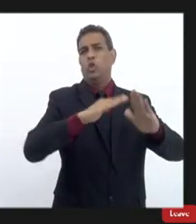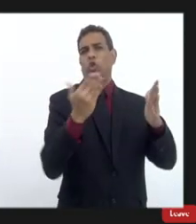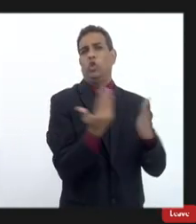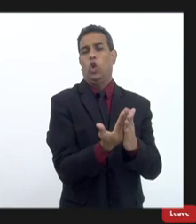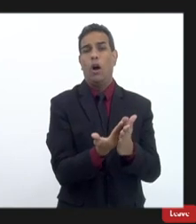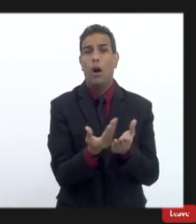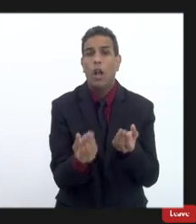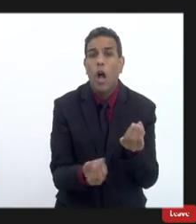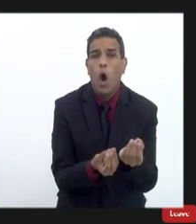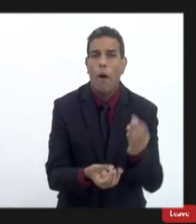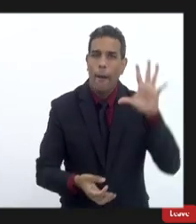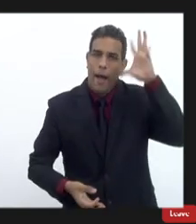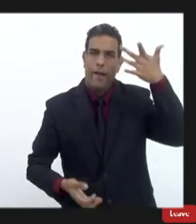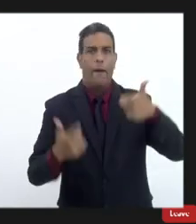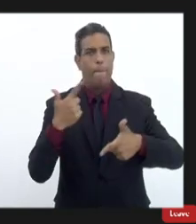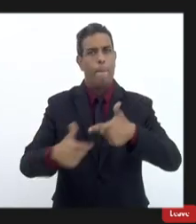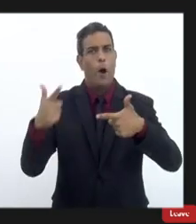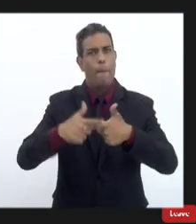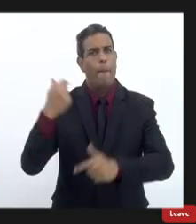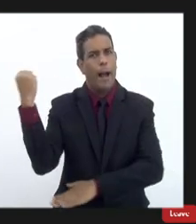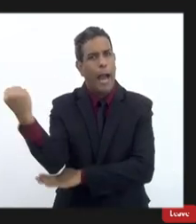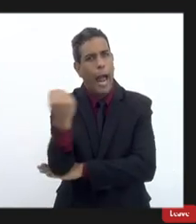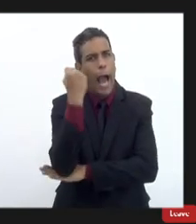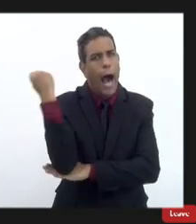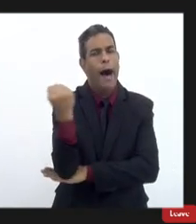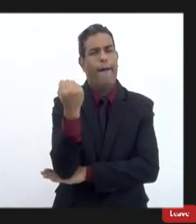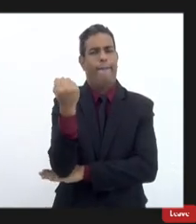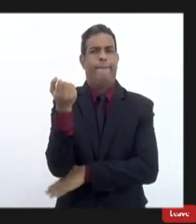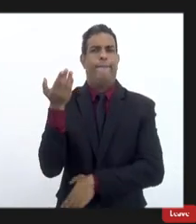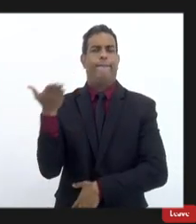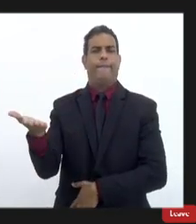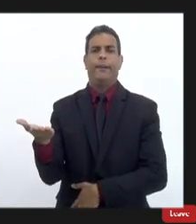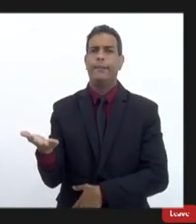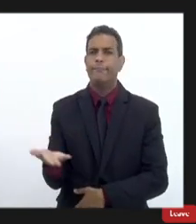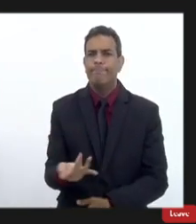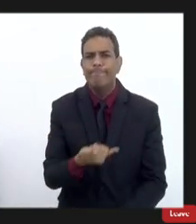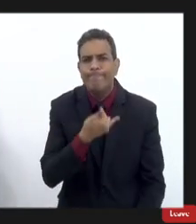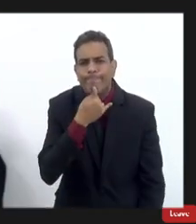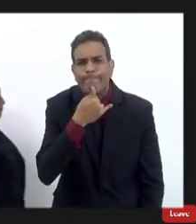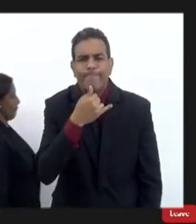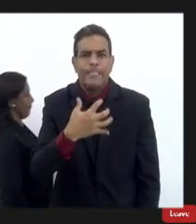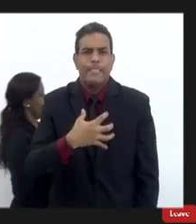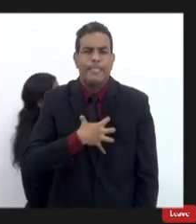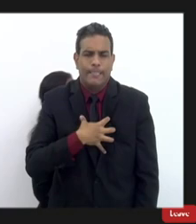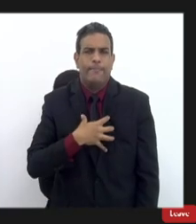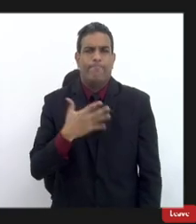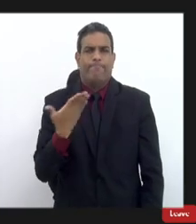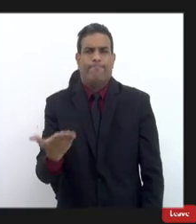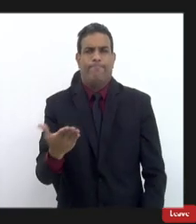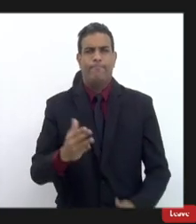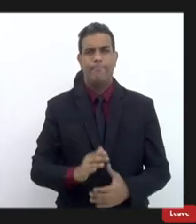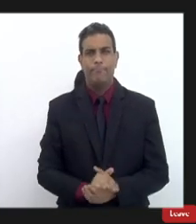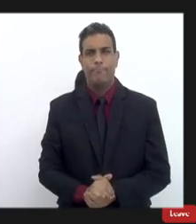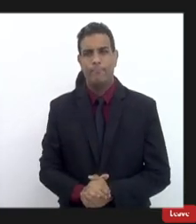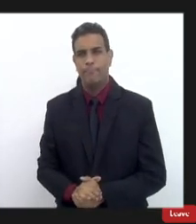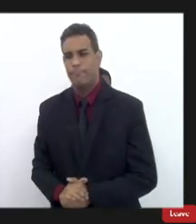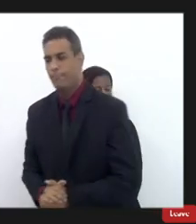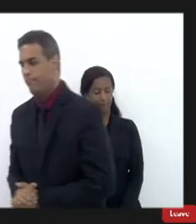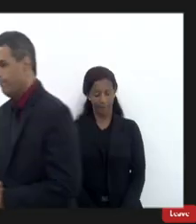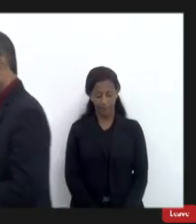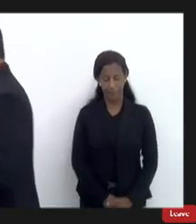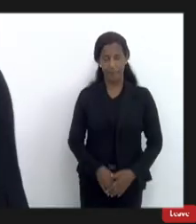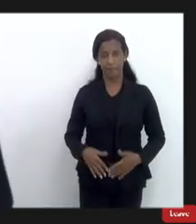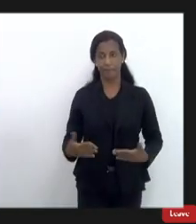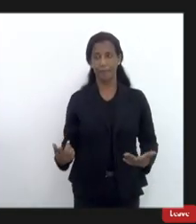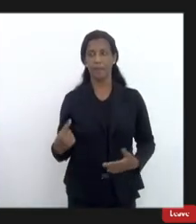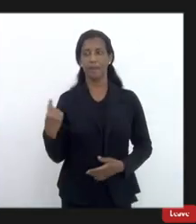nosso estado foi crescente, né? Infelizmente, e a gente tem preocupação quanto a isso,